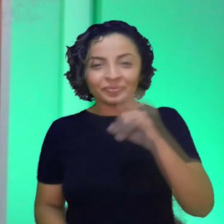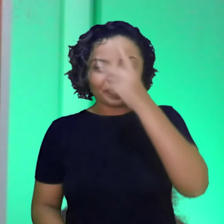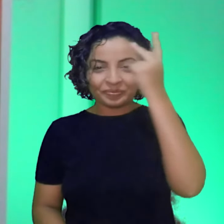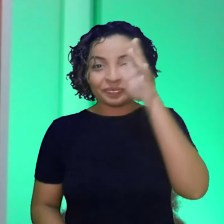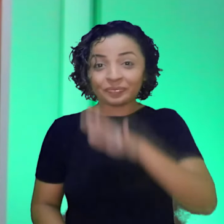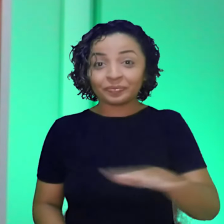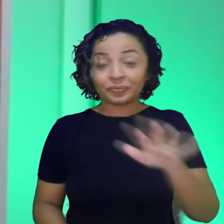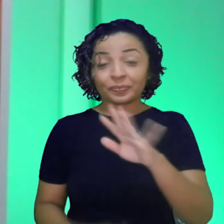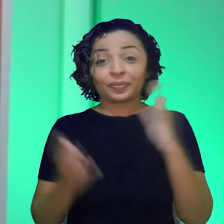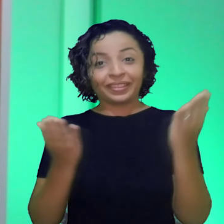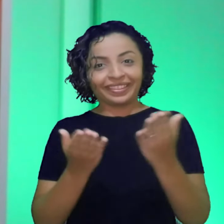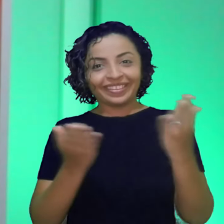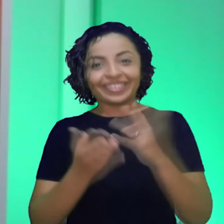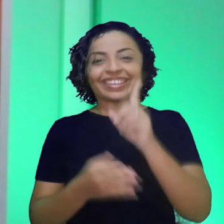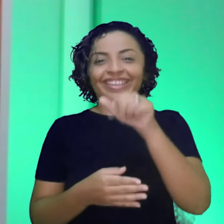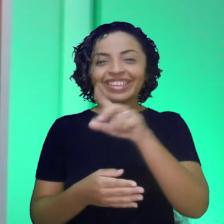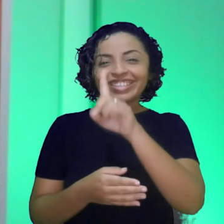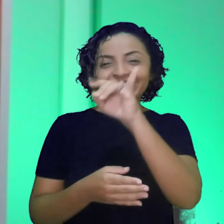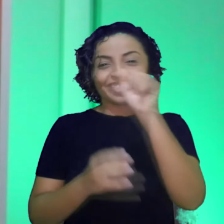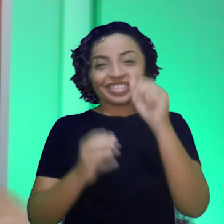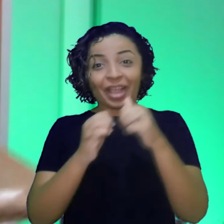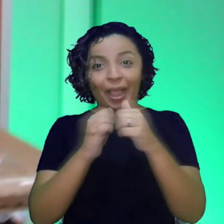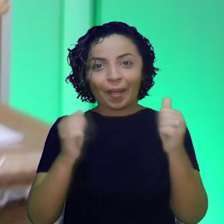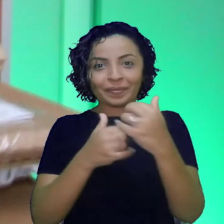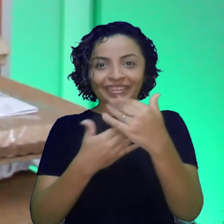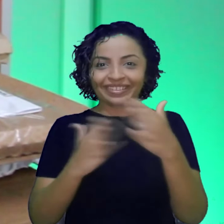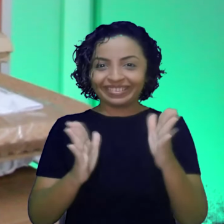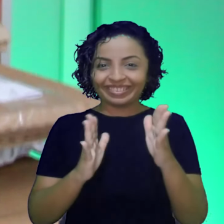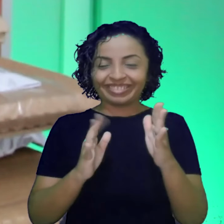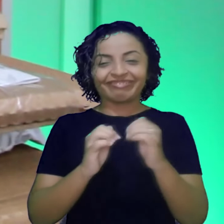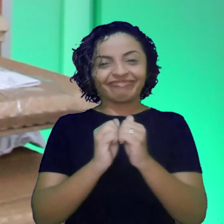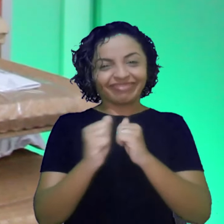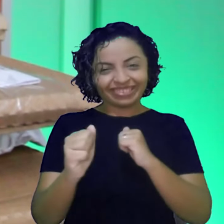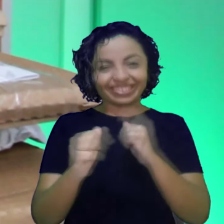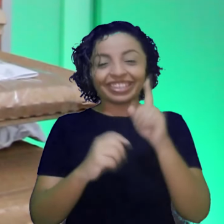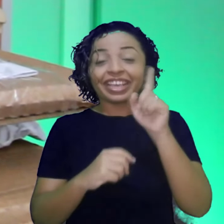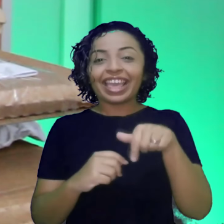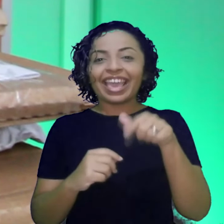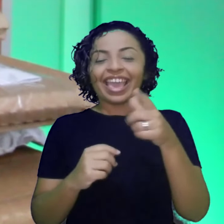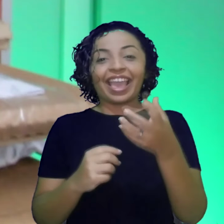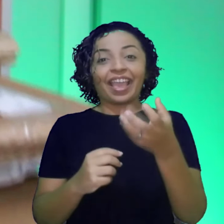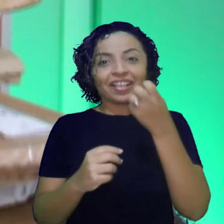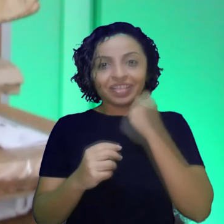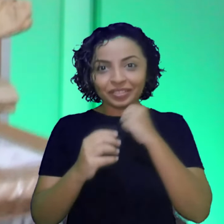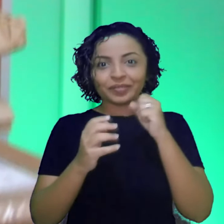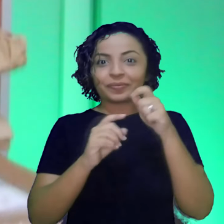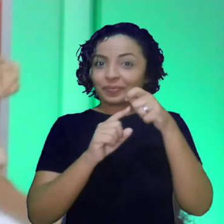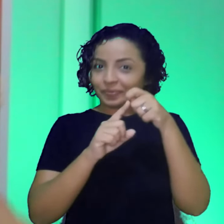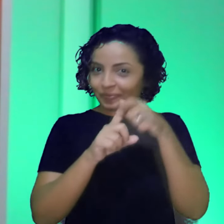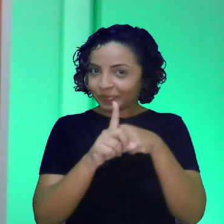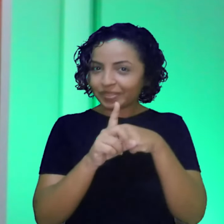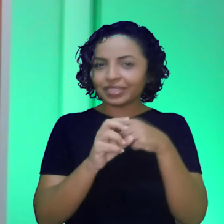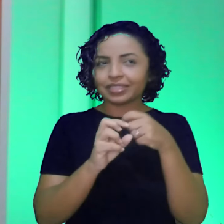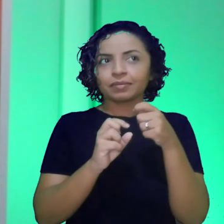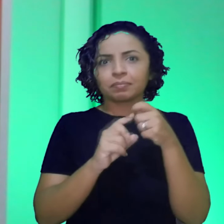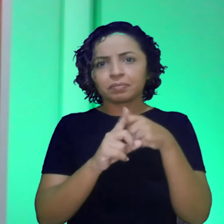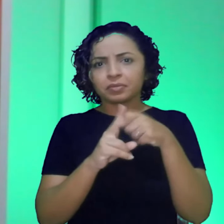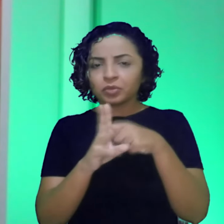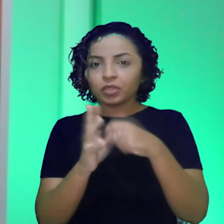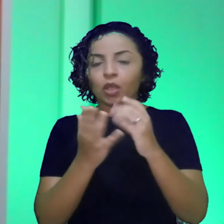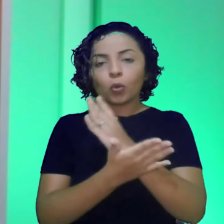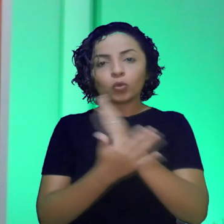Oi pessoal, hoje é dia de abrir caixas, fazer o nosso unboxing aqui do mês, né? Quase todos os